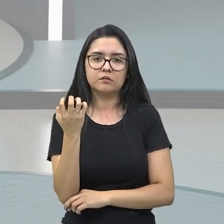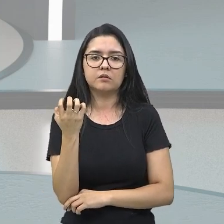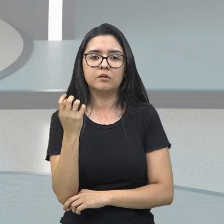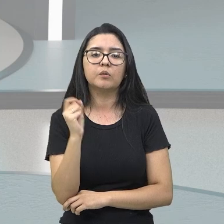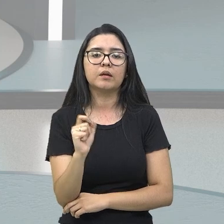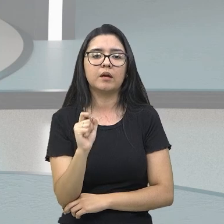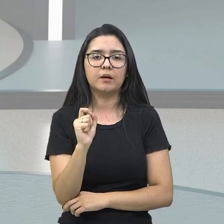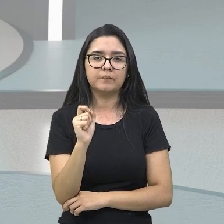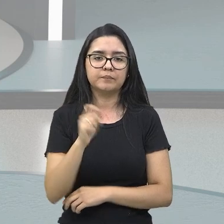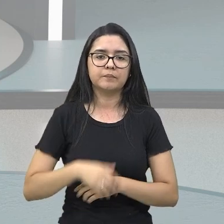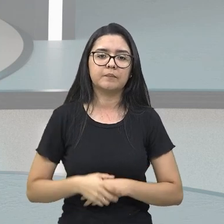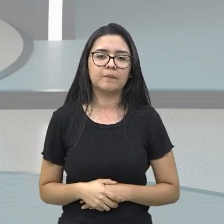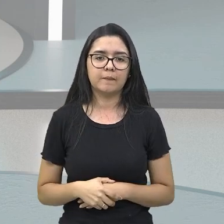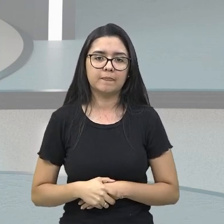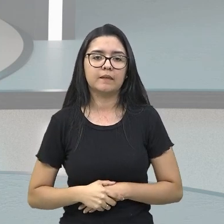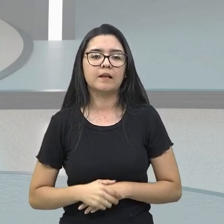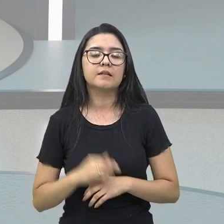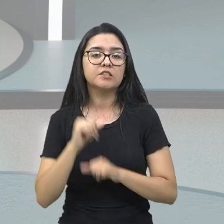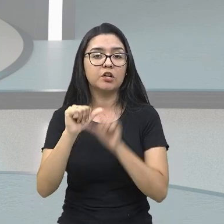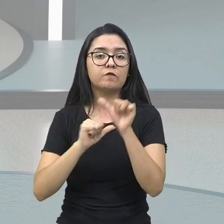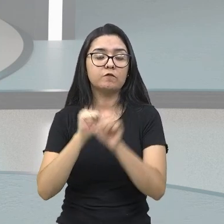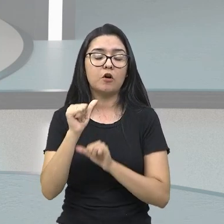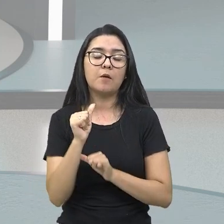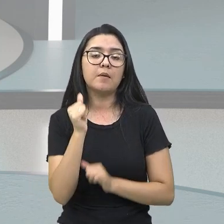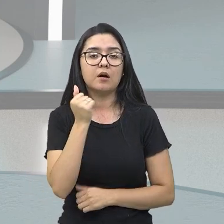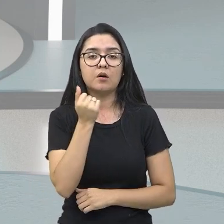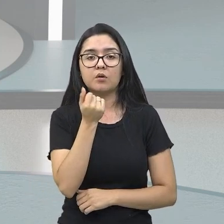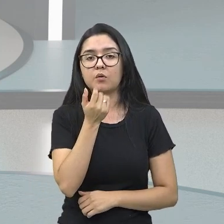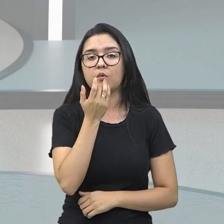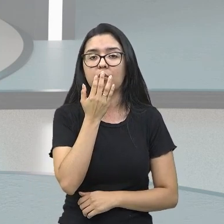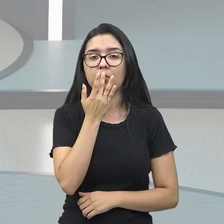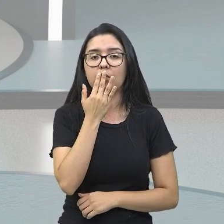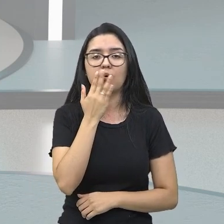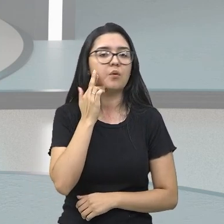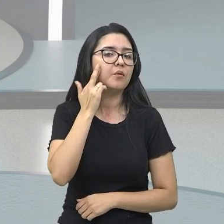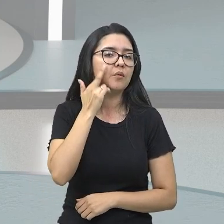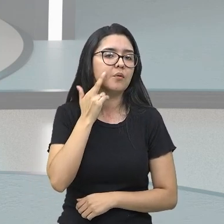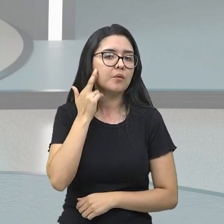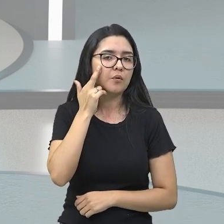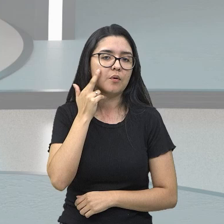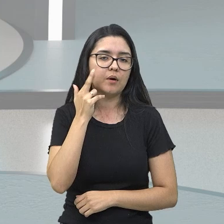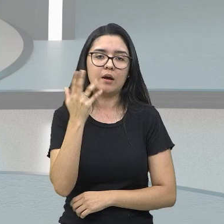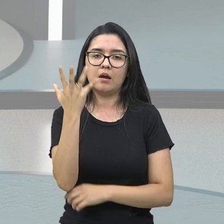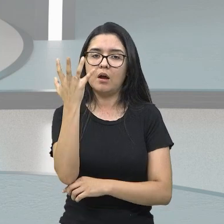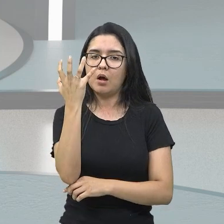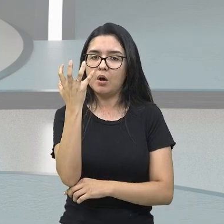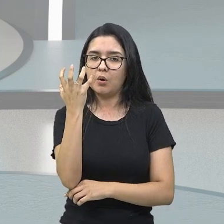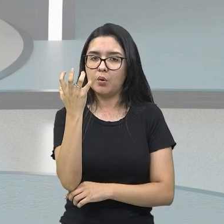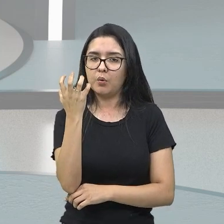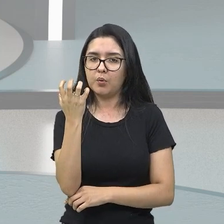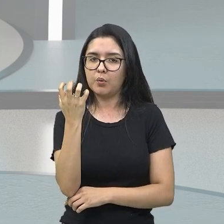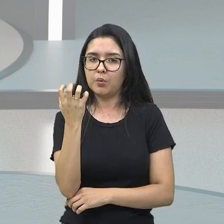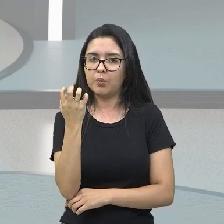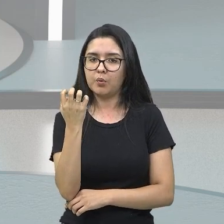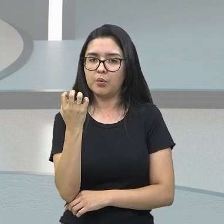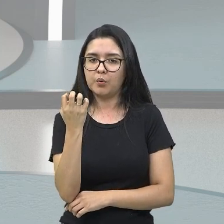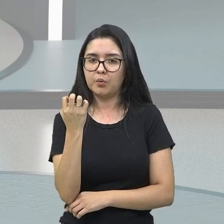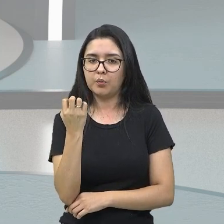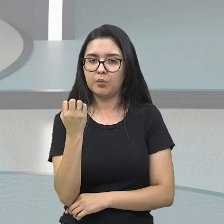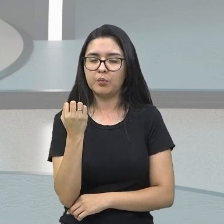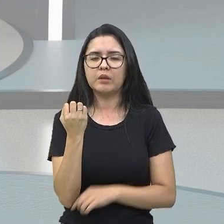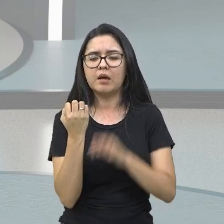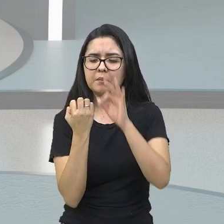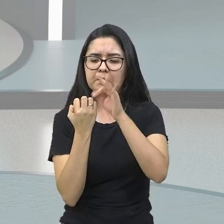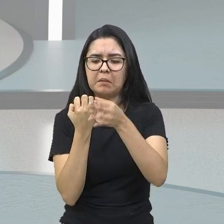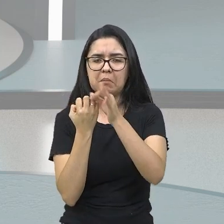torna rosa. E começa a murchar, soltando algumas sementes, geralmente pode ser